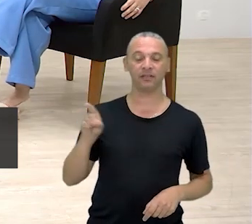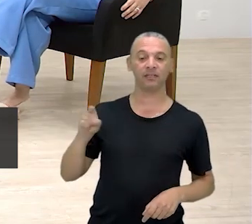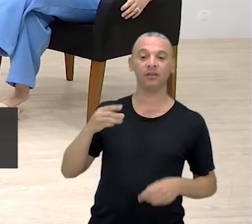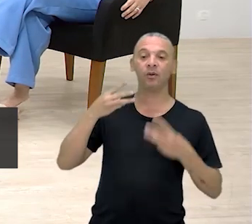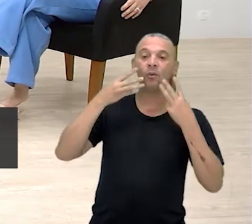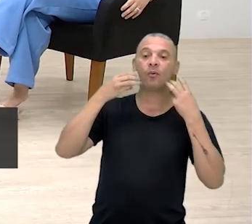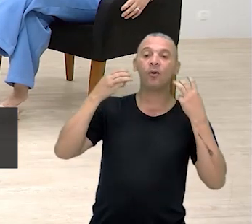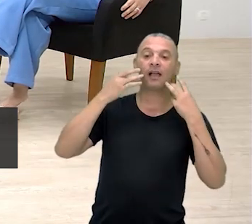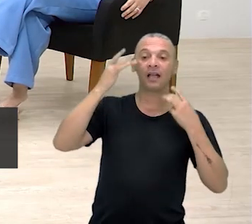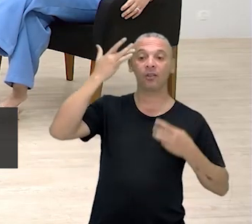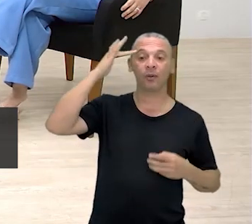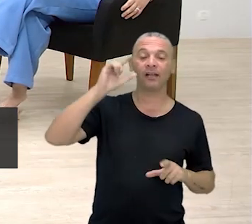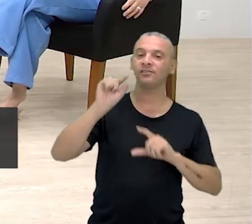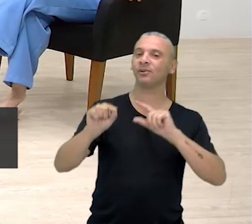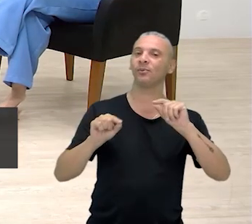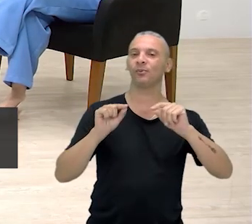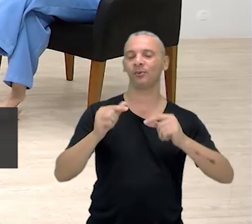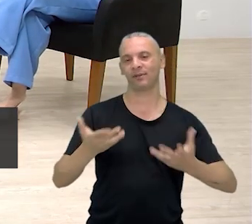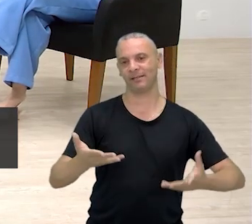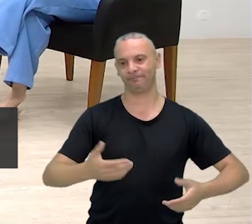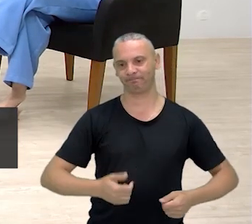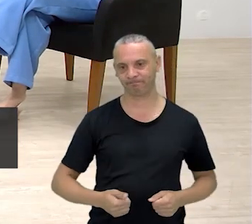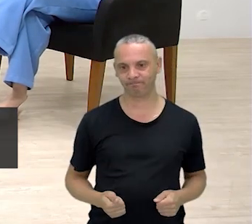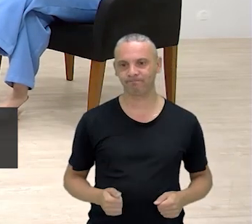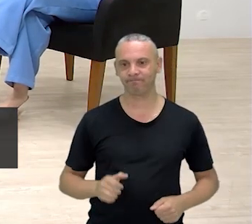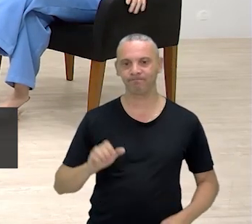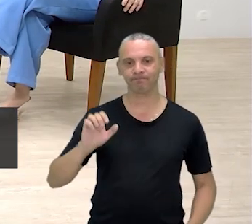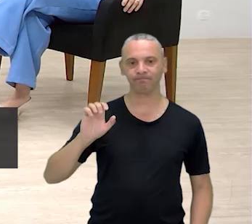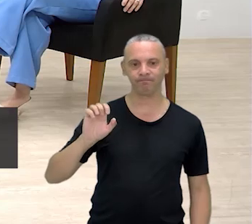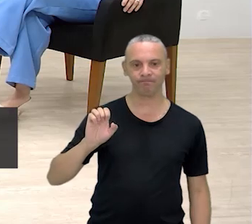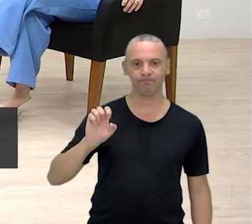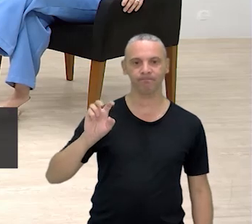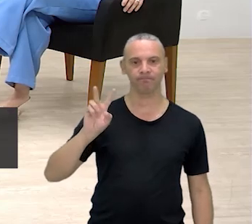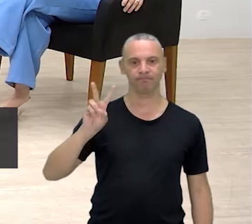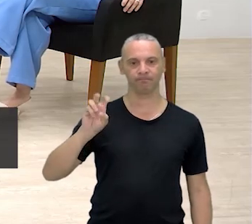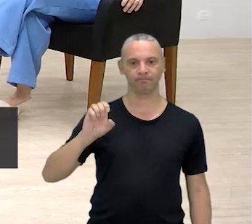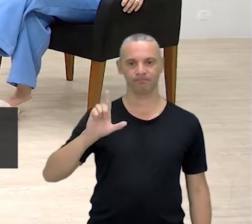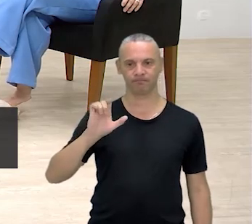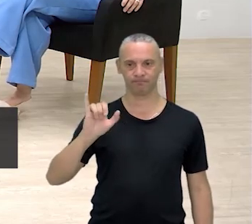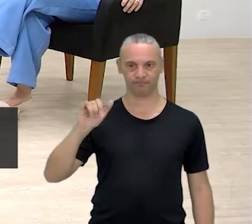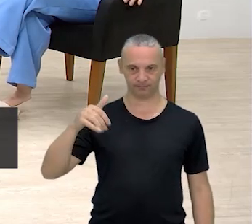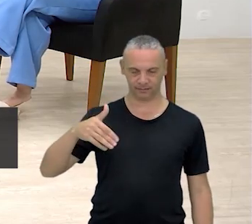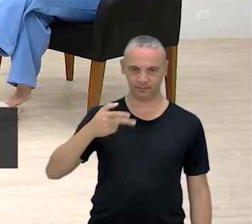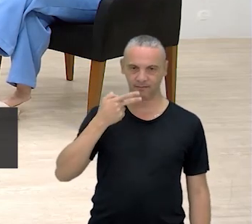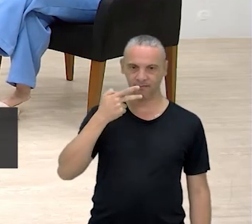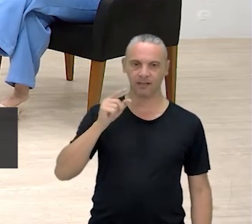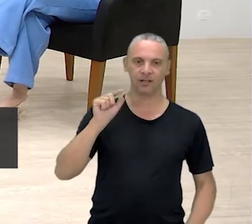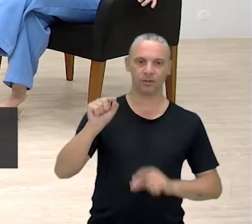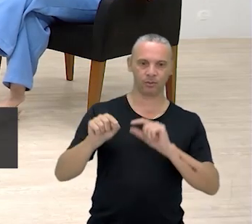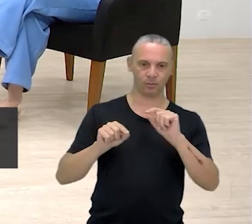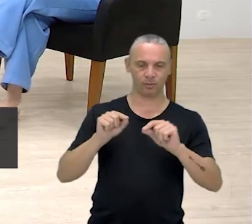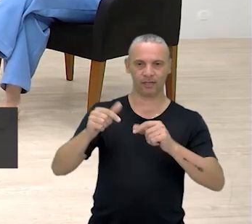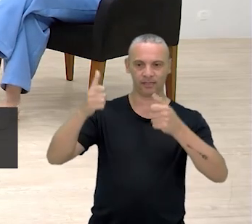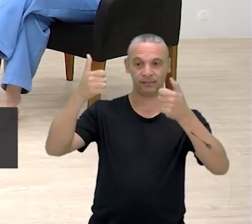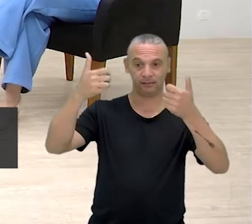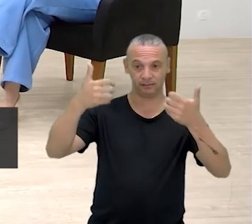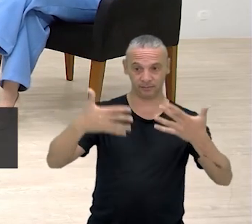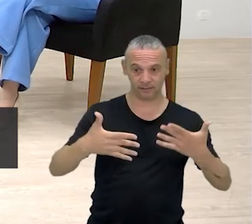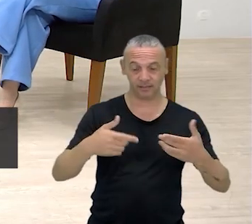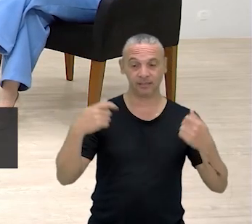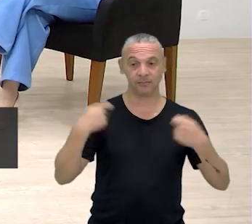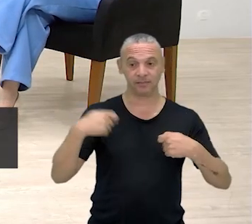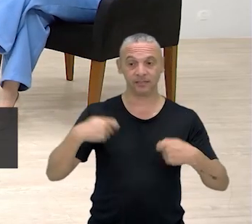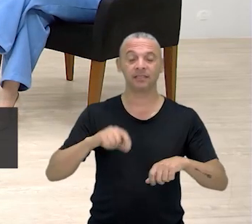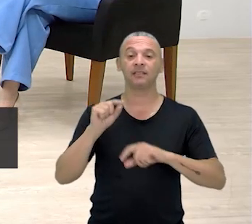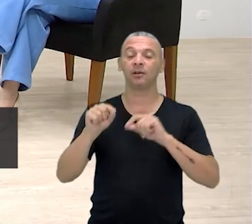hein? Bom... Ô, Evelyn... Vamos dar uma segunda rodada. Eu só queria falar mais uma coisinha. A gente tem que sair daqui